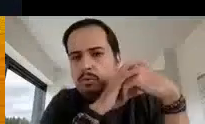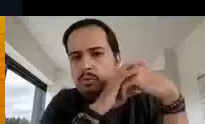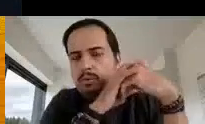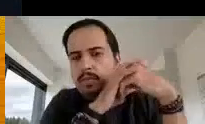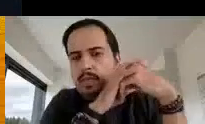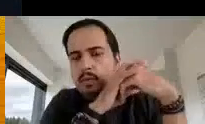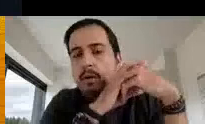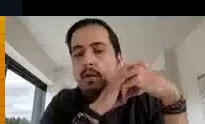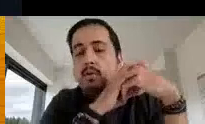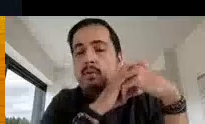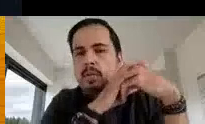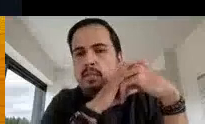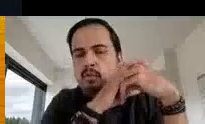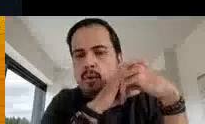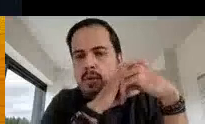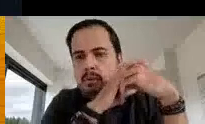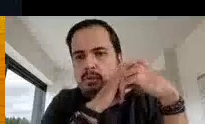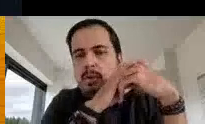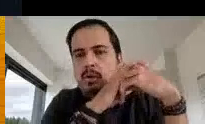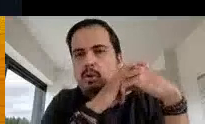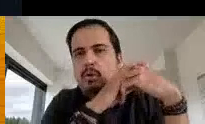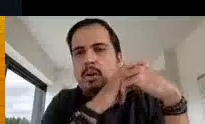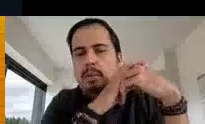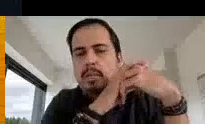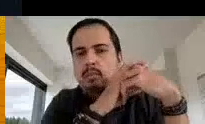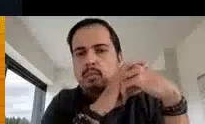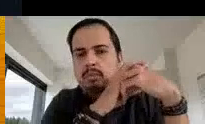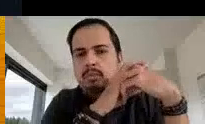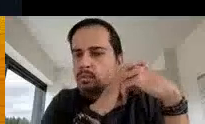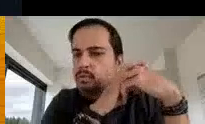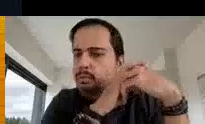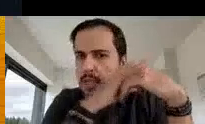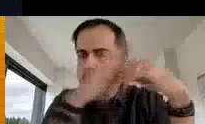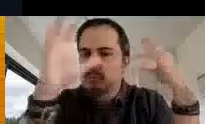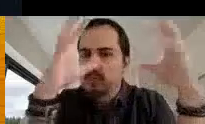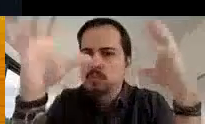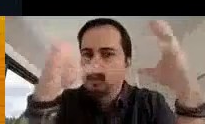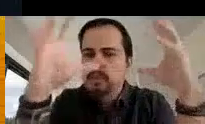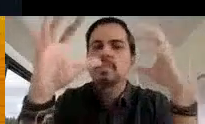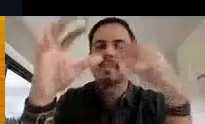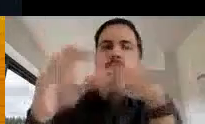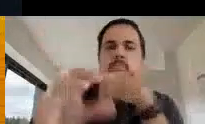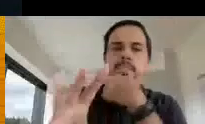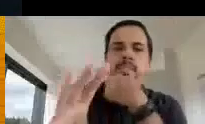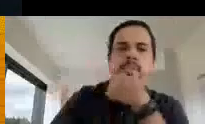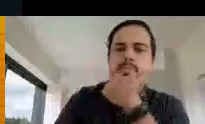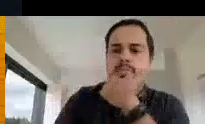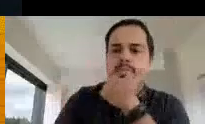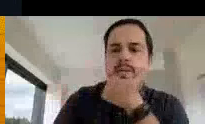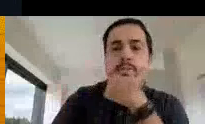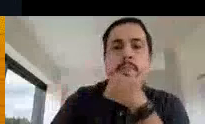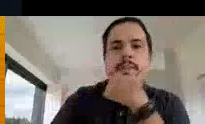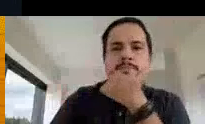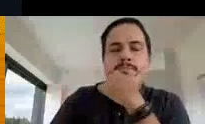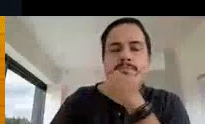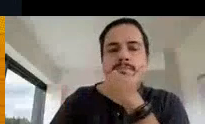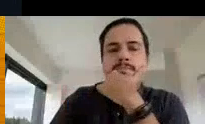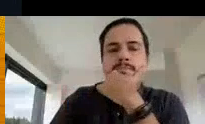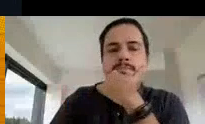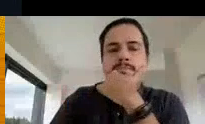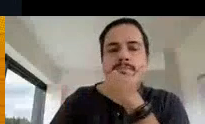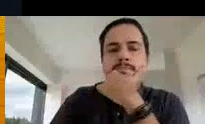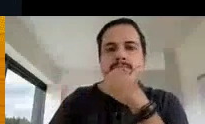Cara, eu passei 5 anos, eu evoluí 5 anos, ou eu repeti um ano 5 vezes. O que aconteceu com a minha vida? Pense sempre nisso,